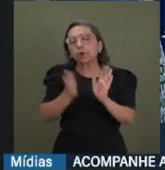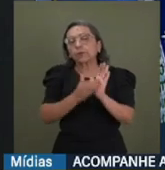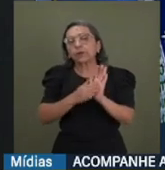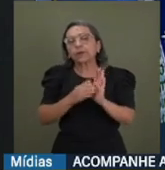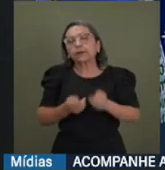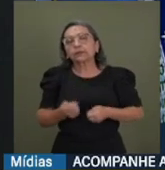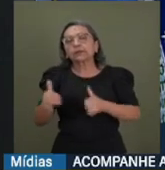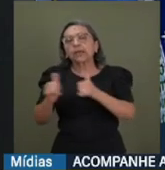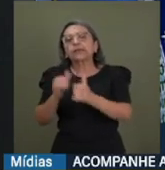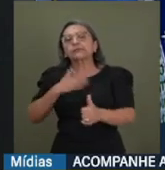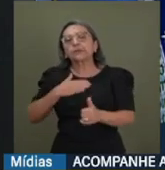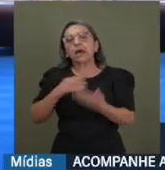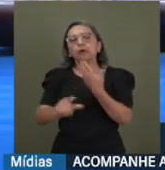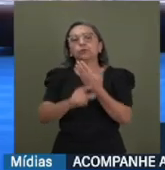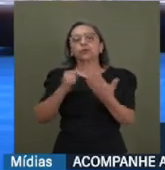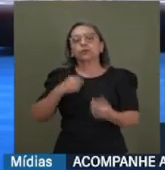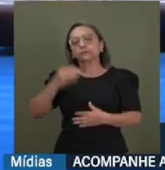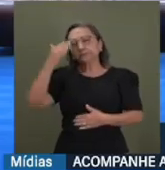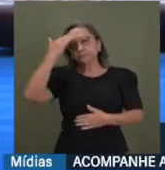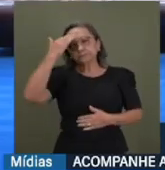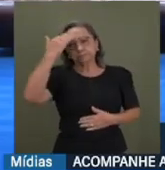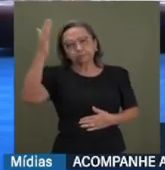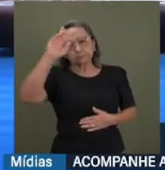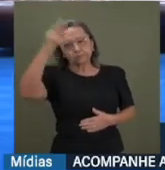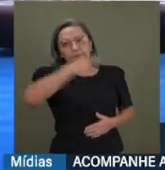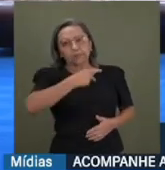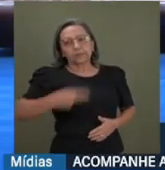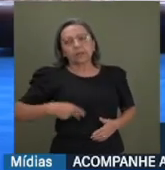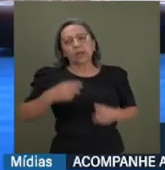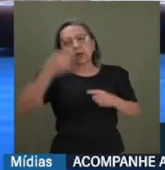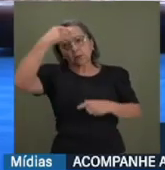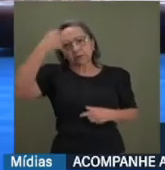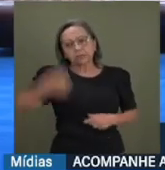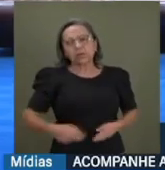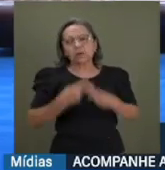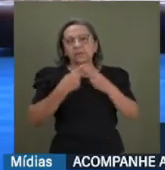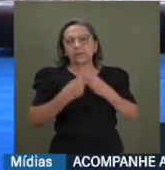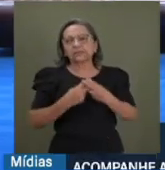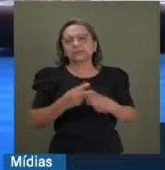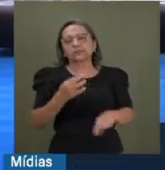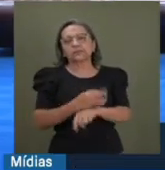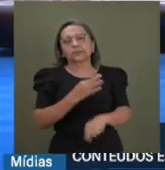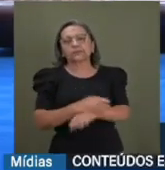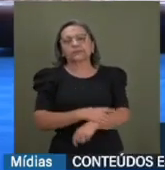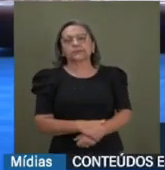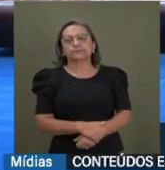é de minha autoria. Muito obrigado, senhor presidente, pela compreensão, pela paciência e pela tolerância. Muito obrigado.